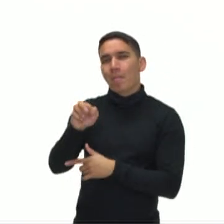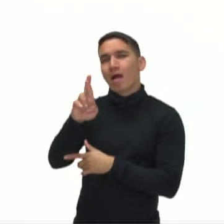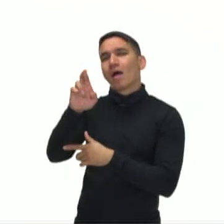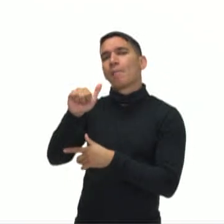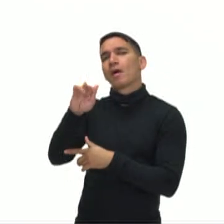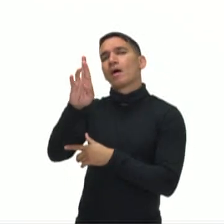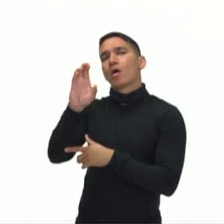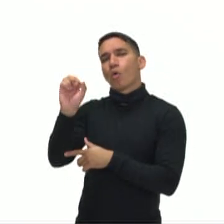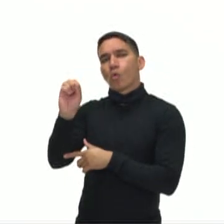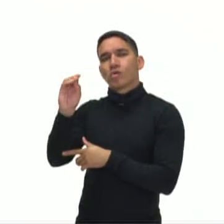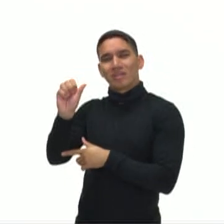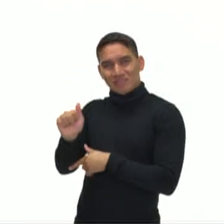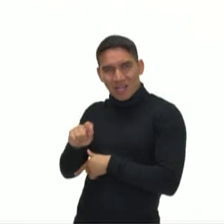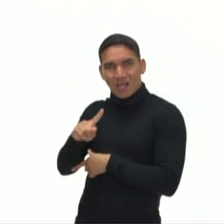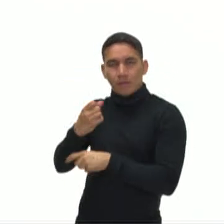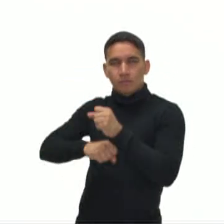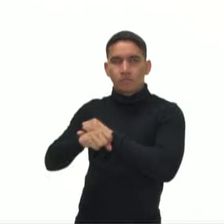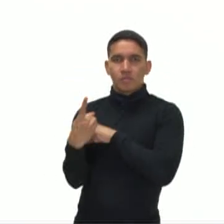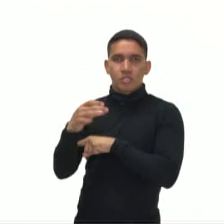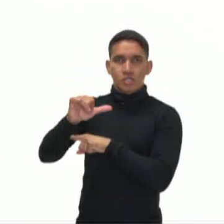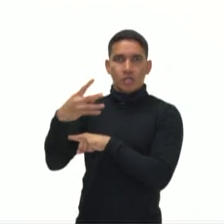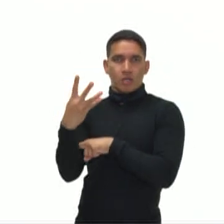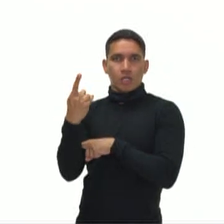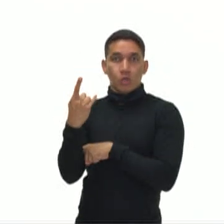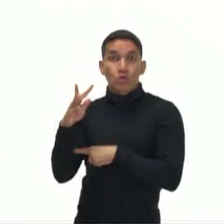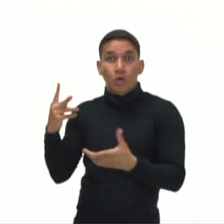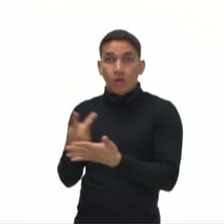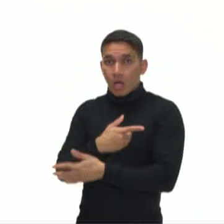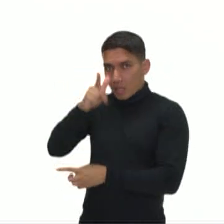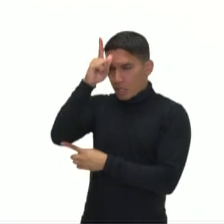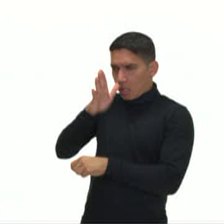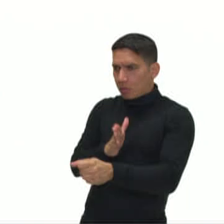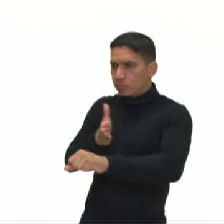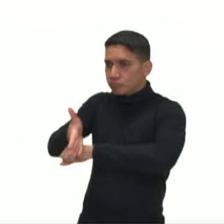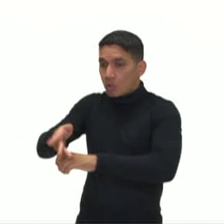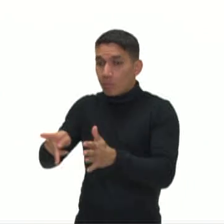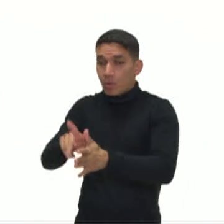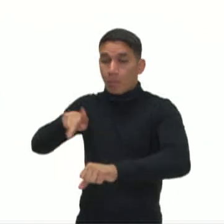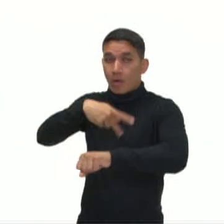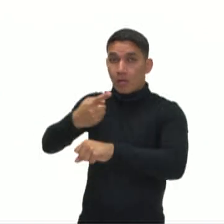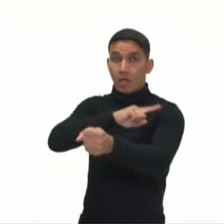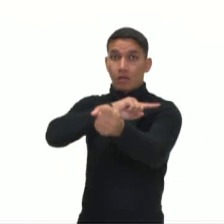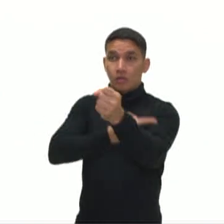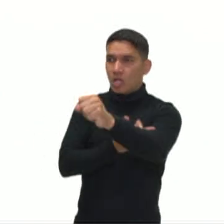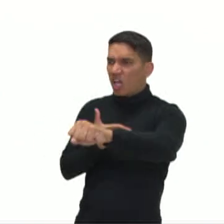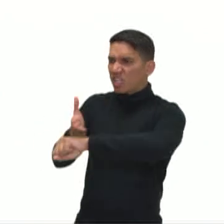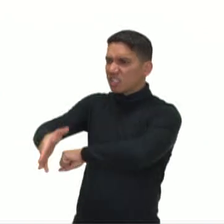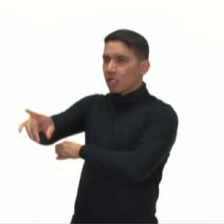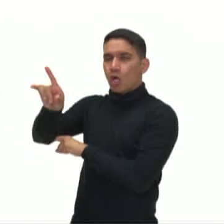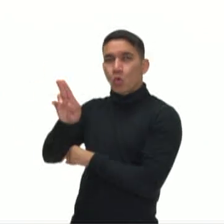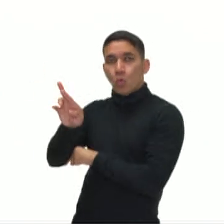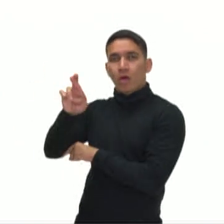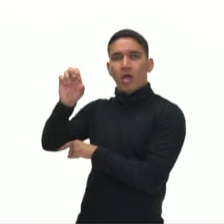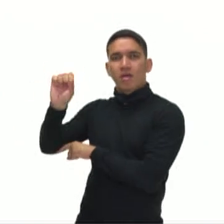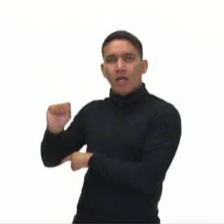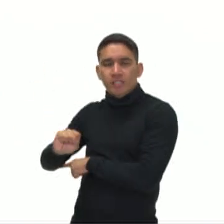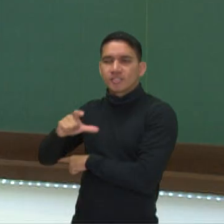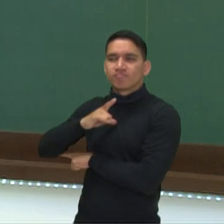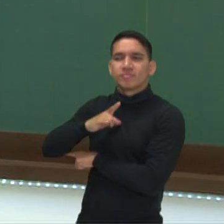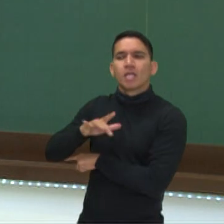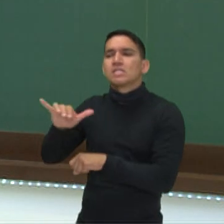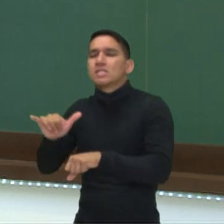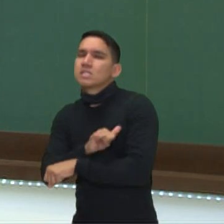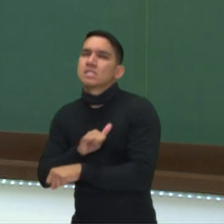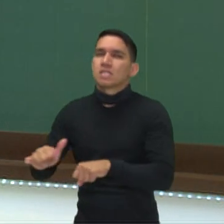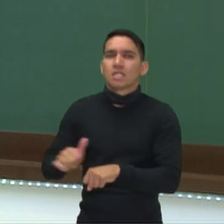Barbarossa em 1941 e a invasão da Alemanha a partir da Polônia sobre a União Soviética, a linha defensiva